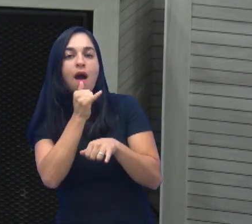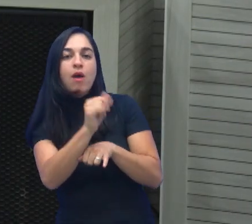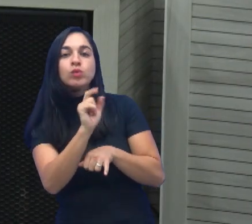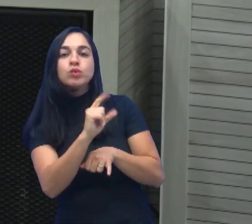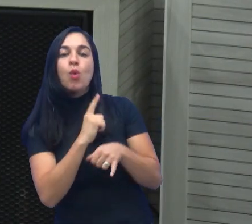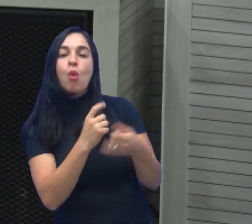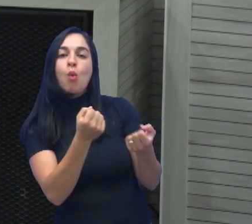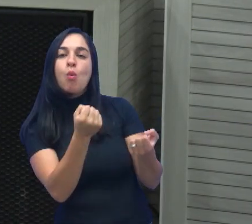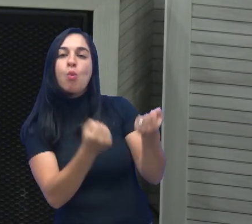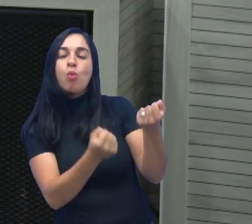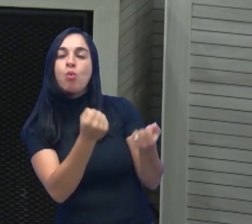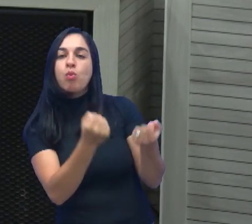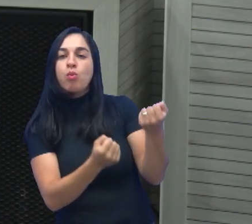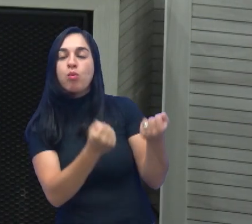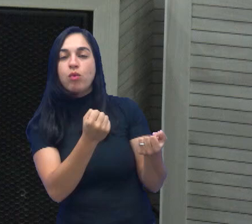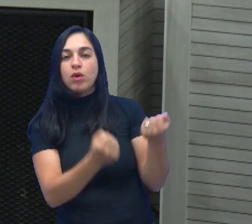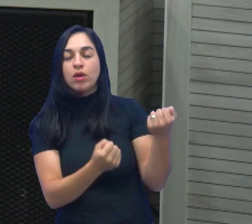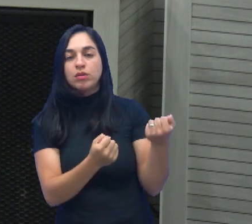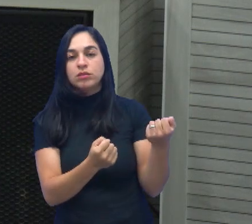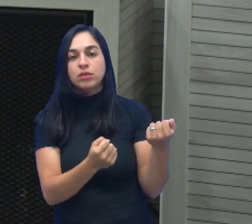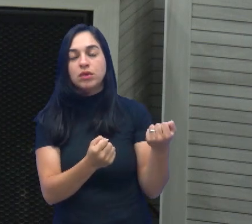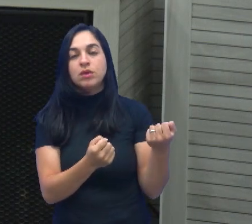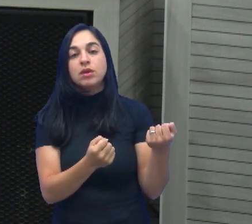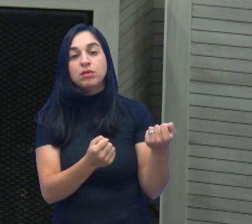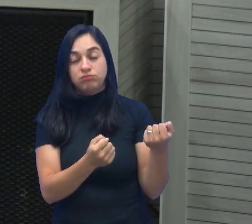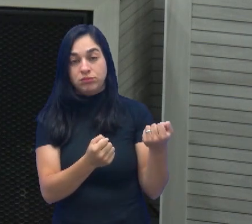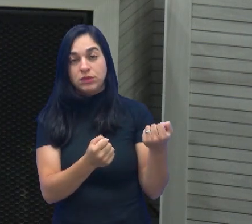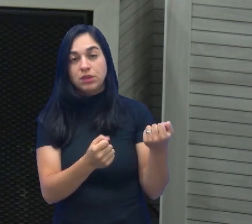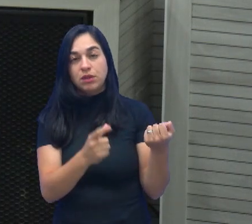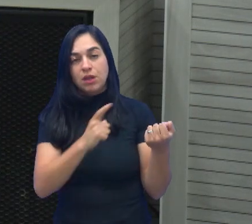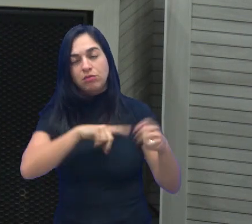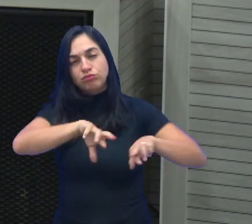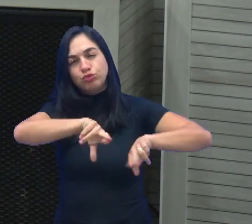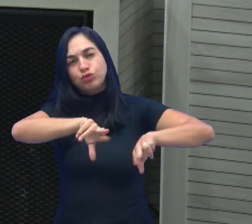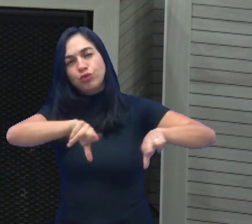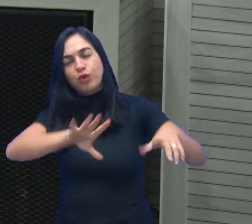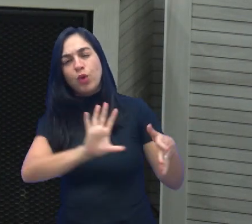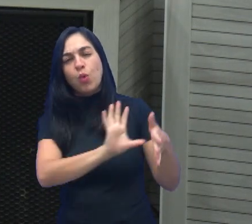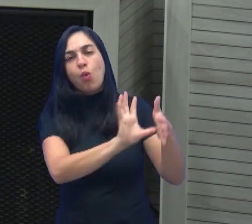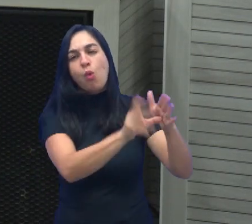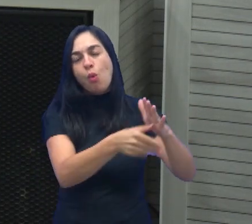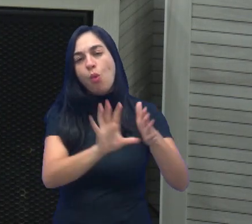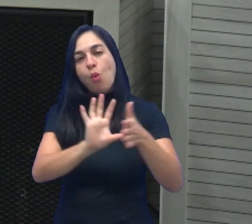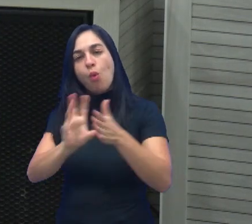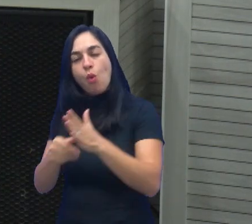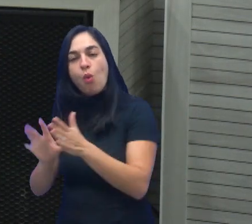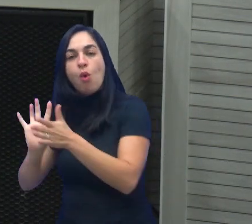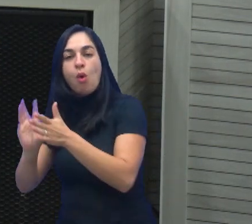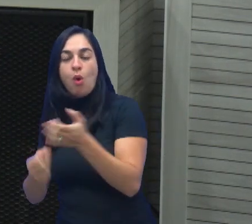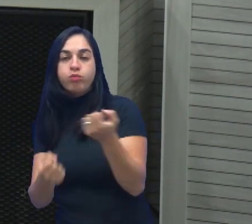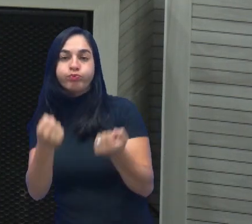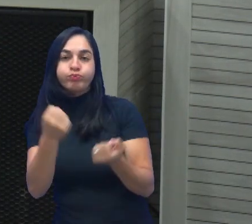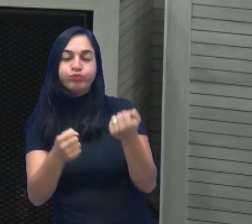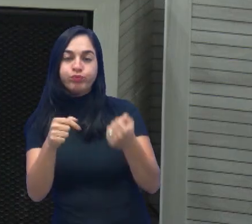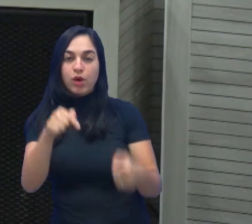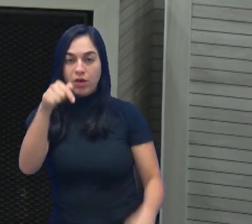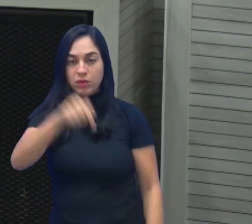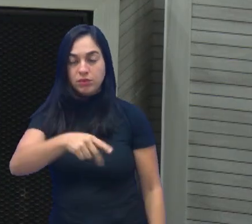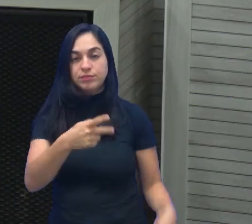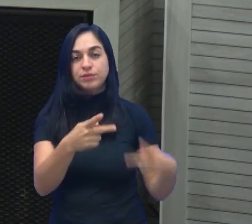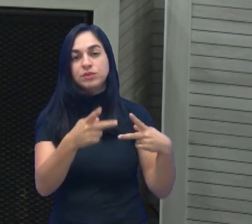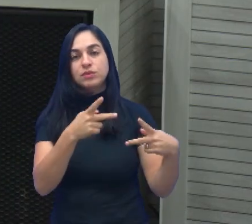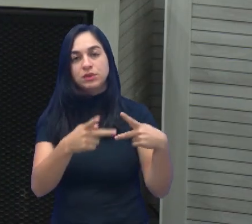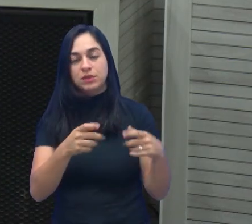GM Vectra relacionado a diversos furtos de automóveis registrados no município. Diante